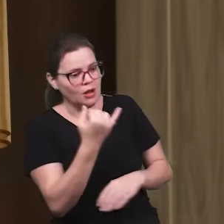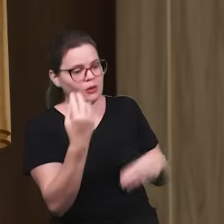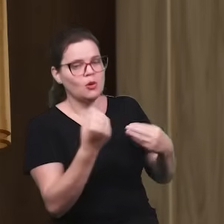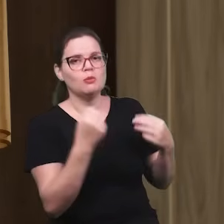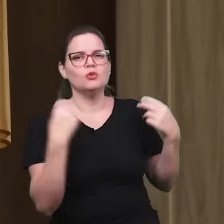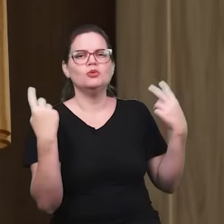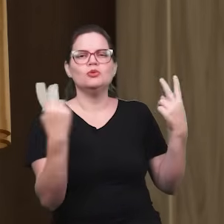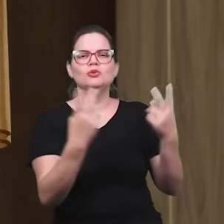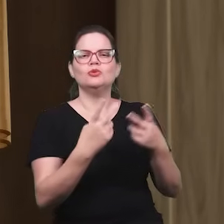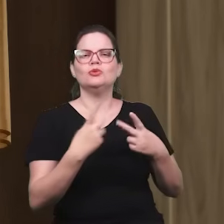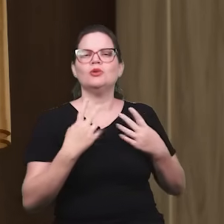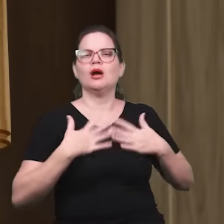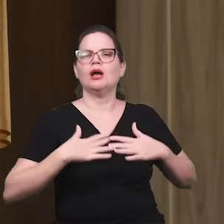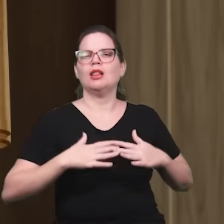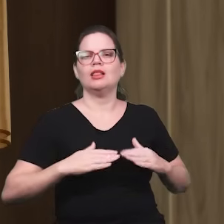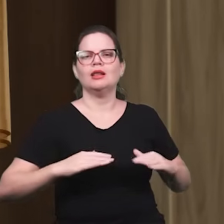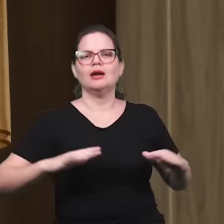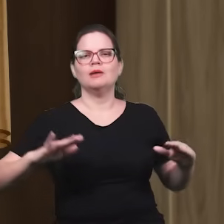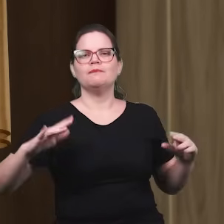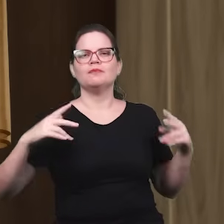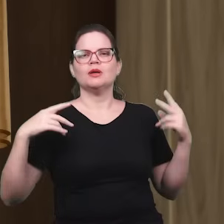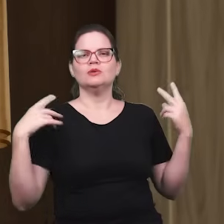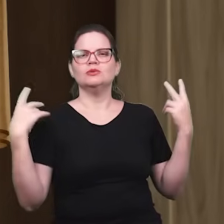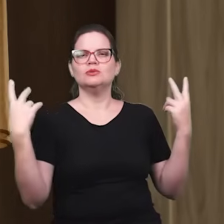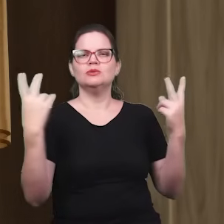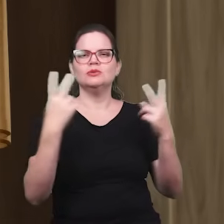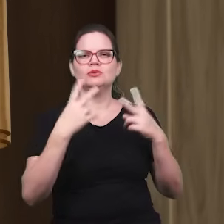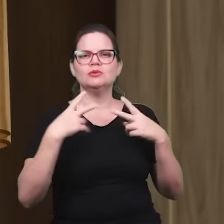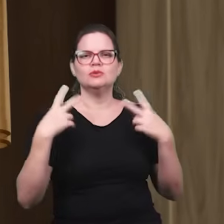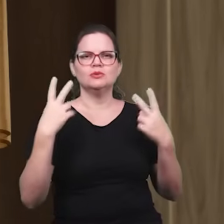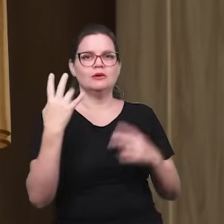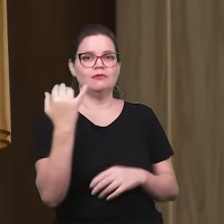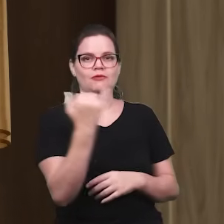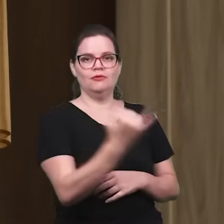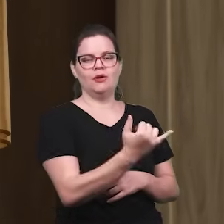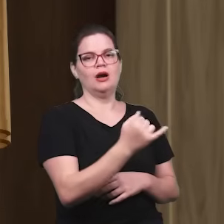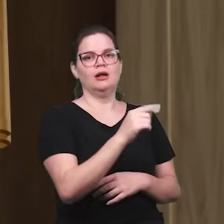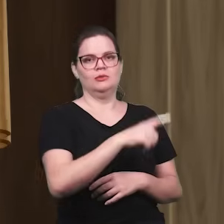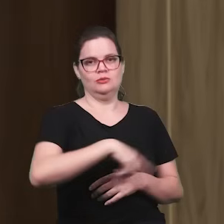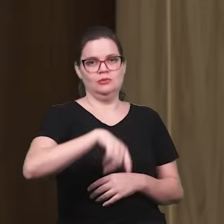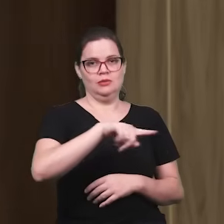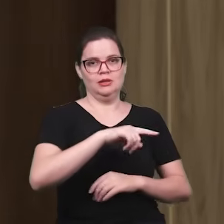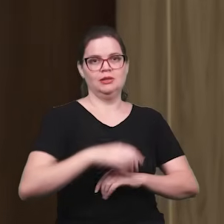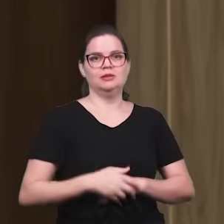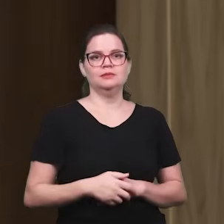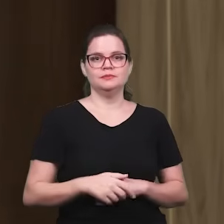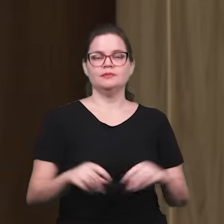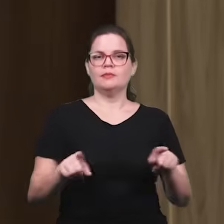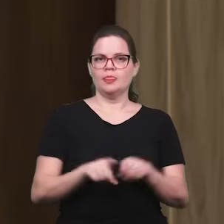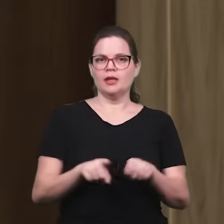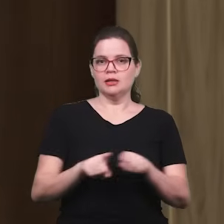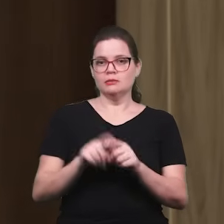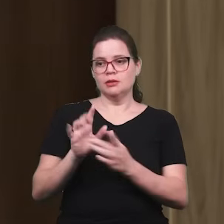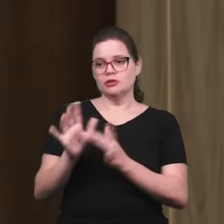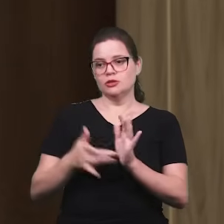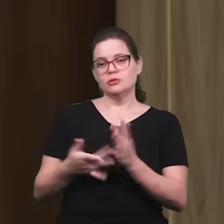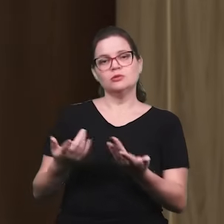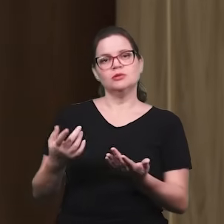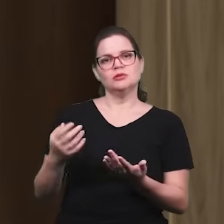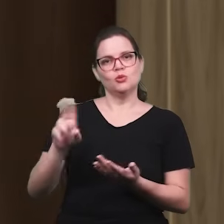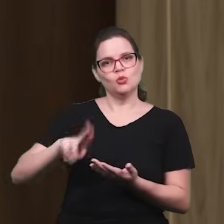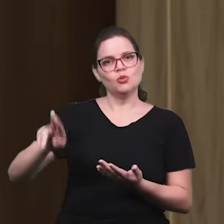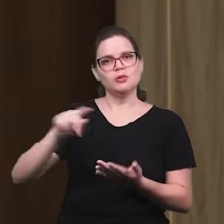vento tranquilo, né? Isso. E ali o Senhor falou com ele através daquele vento, e aqui Jesus usa a figura do